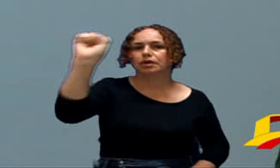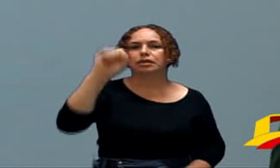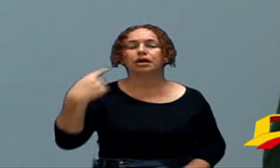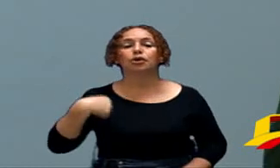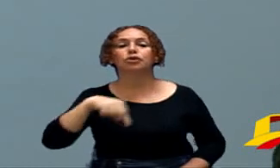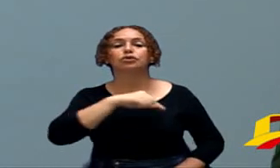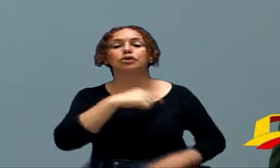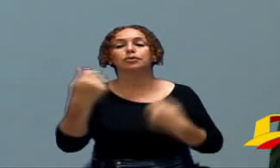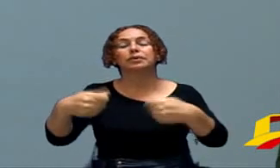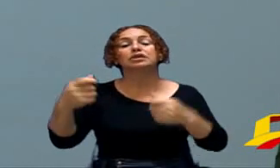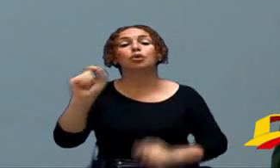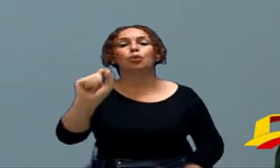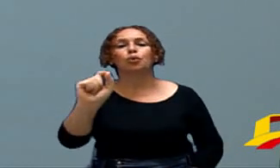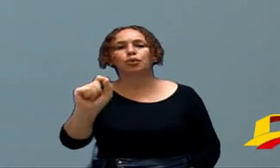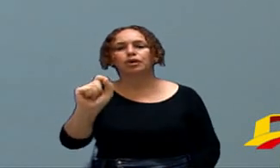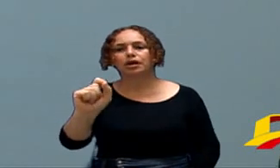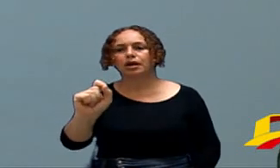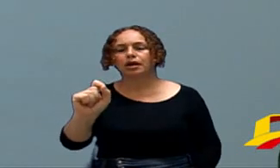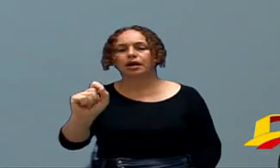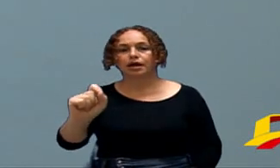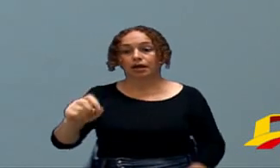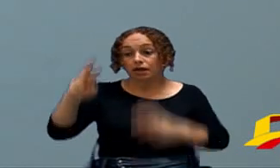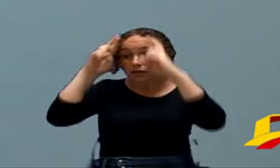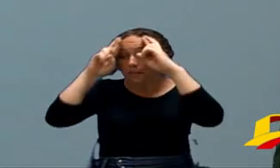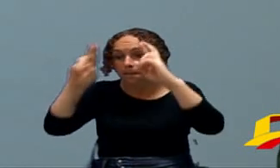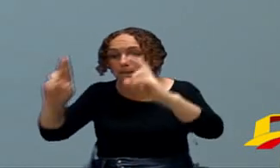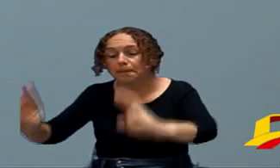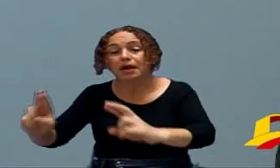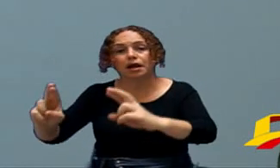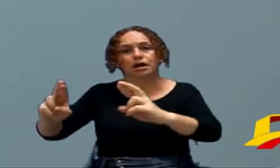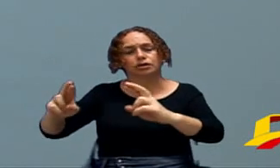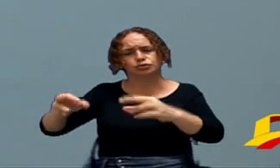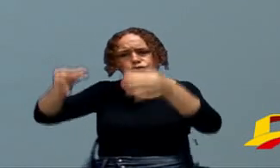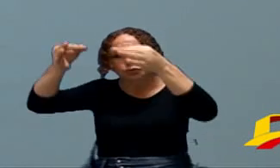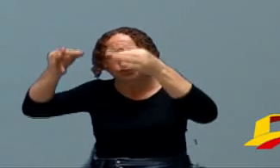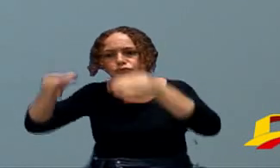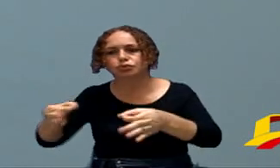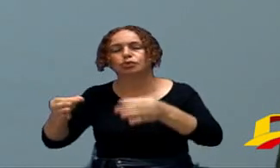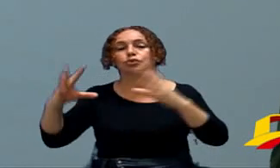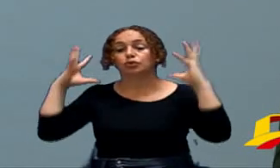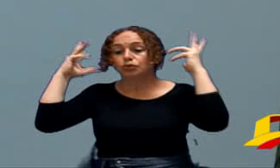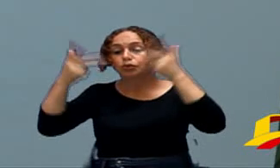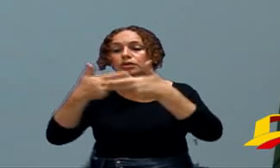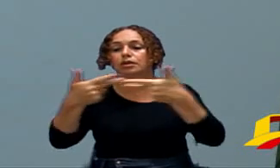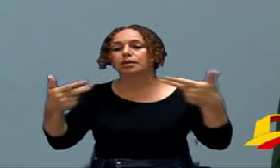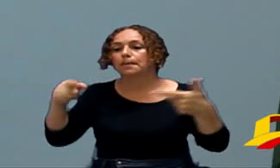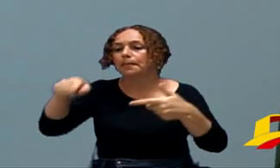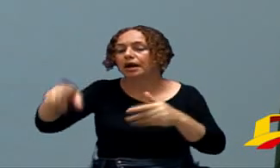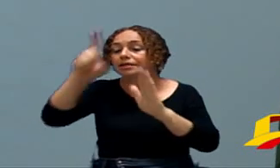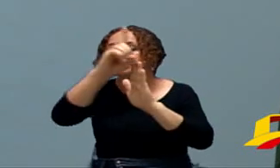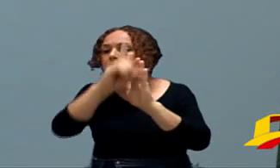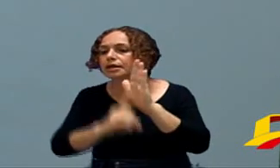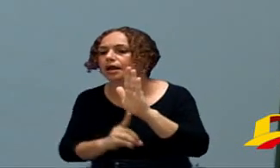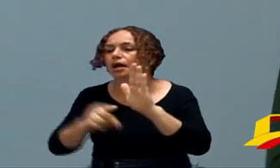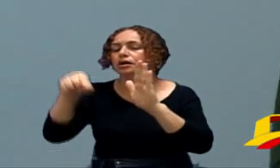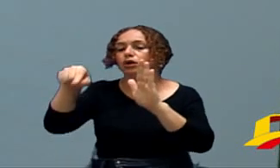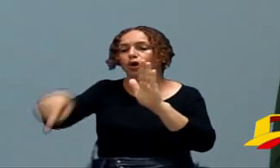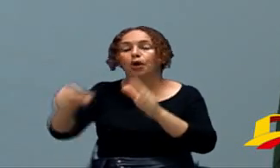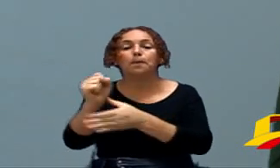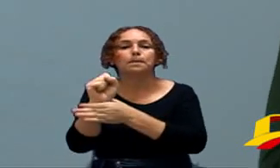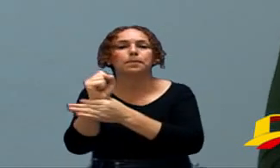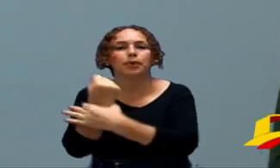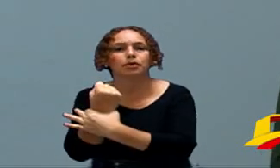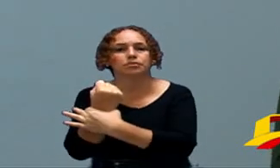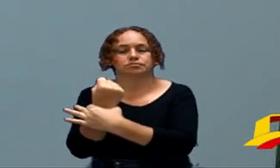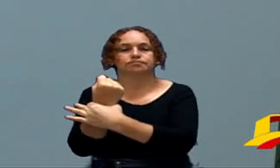ela vai prezar pelo respeito, dignidade e fiscalização para que os direitos dos animais